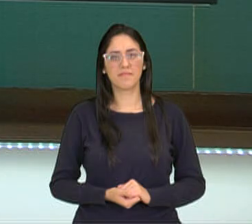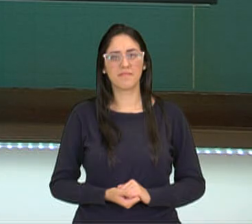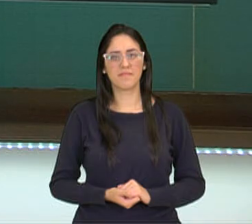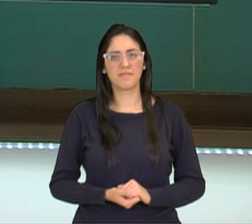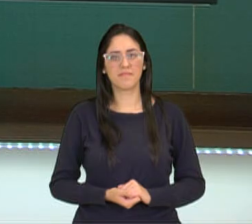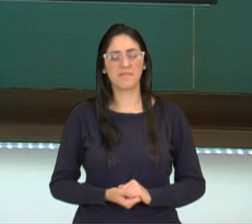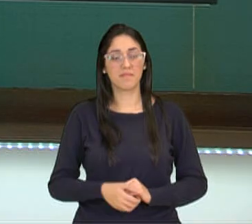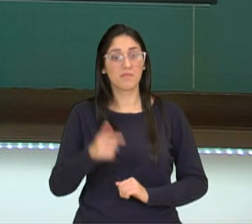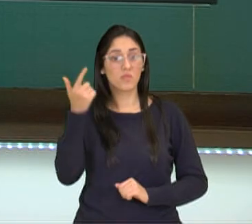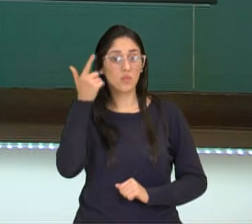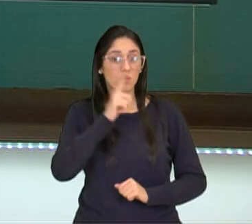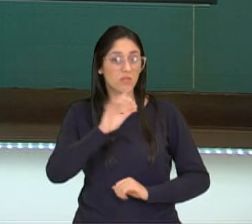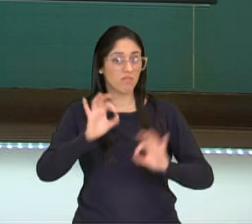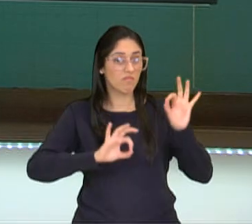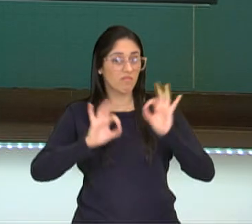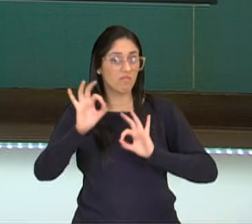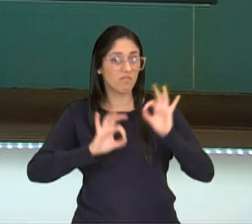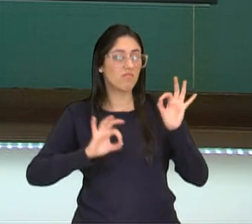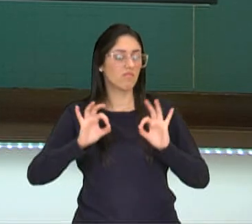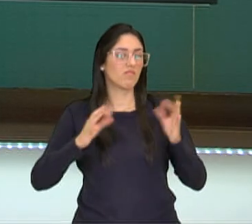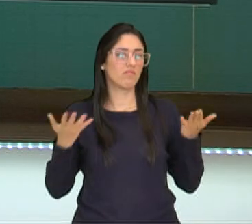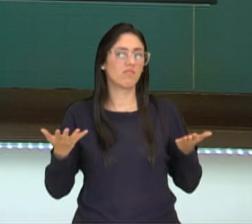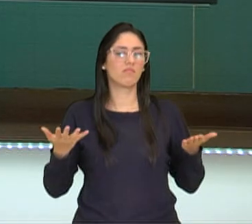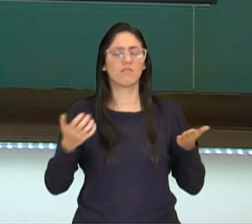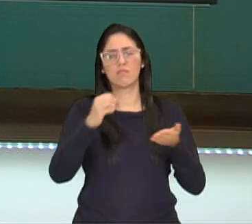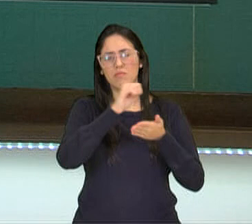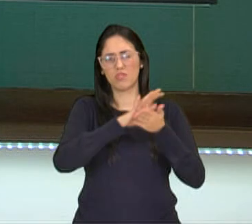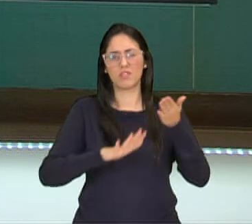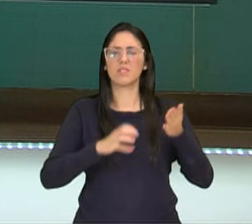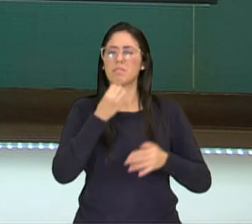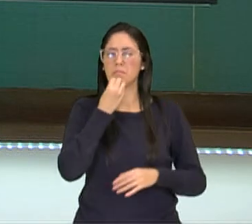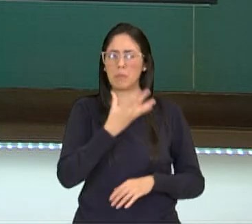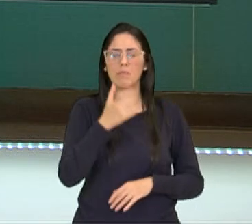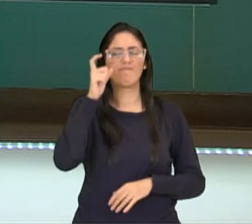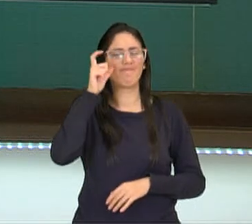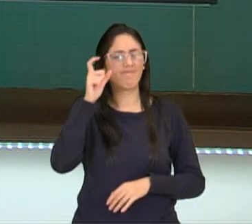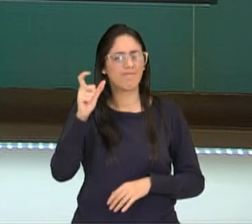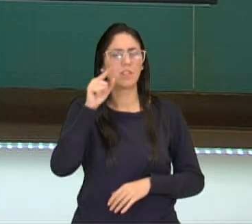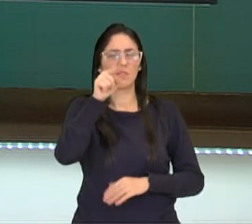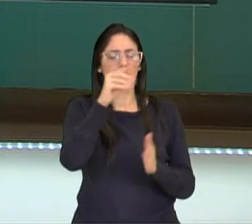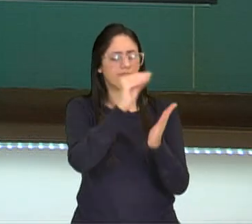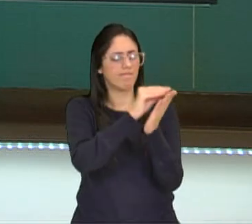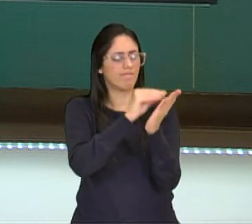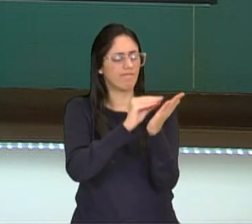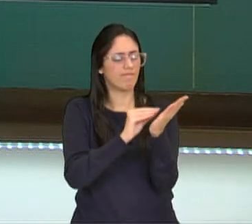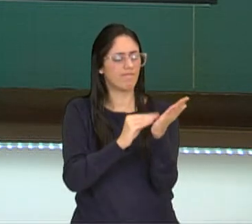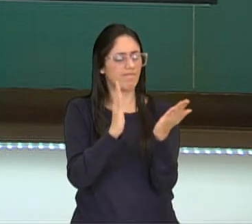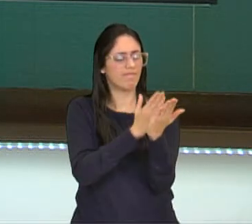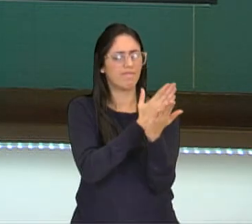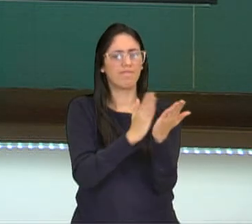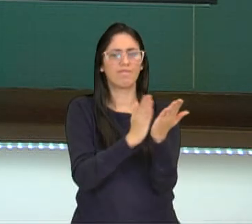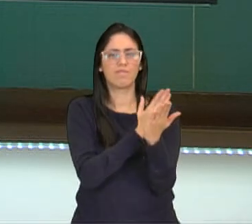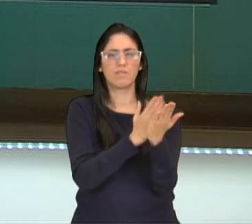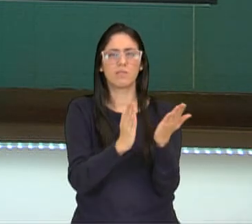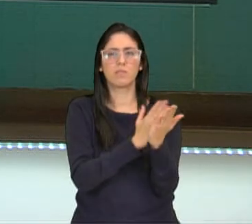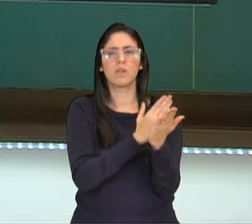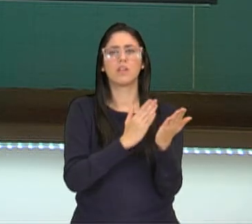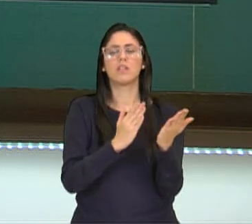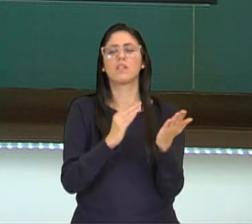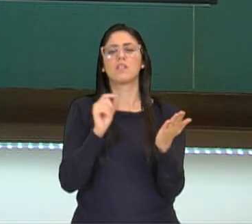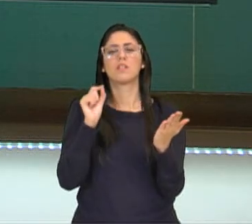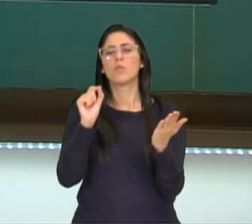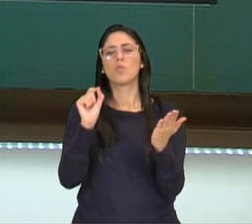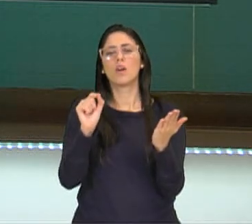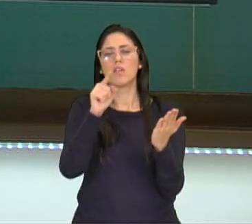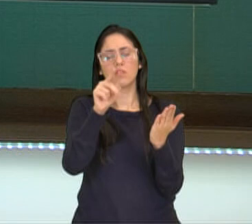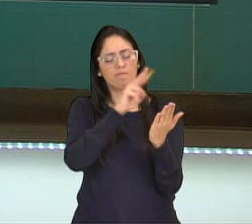Se conseguiram organizar, gente, é um exercício bastante interessante, a gente listar tudo que a gente consome no mês e ver